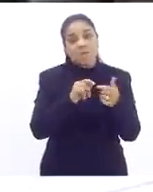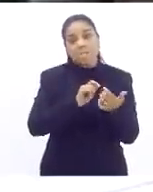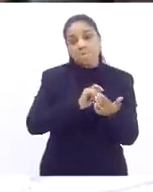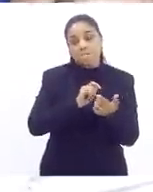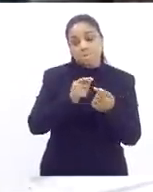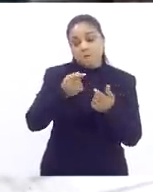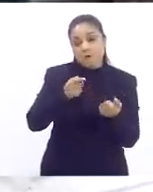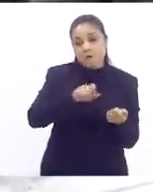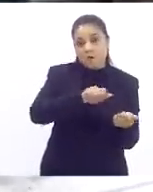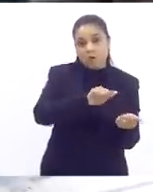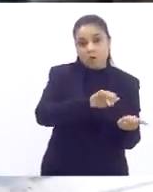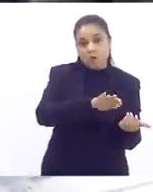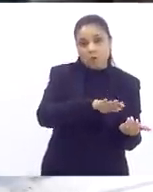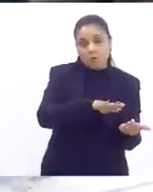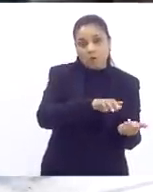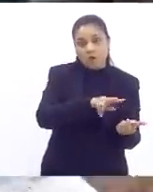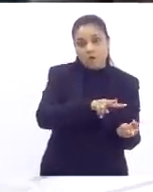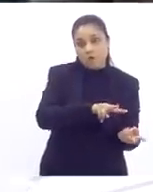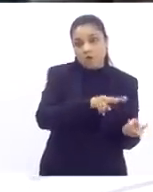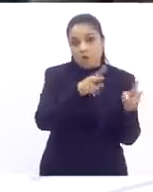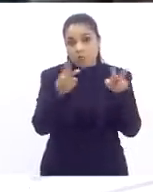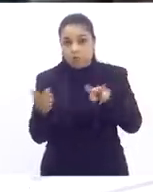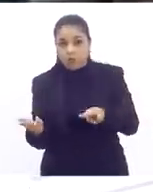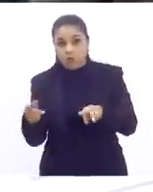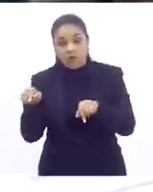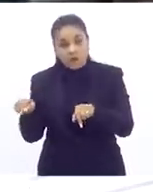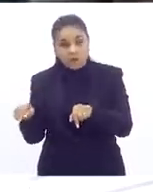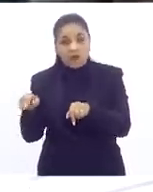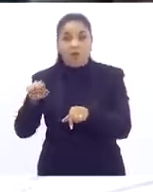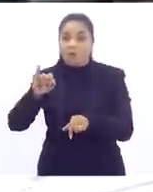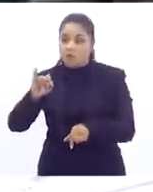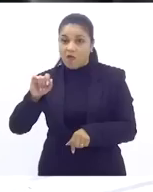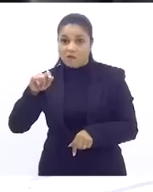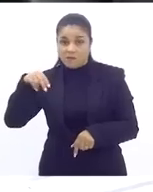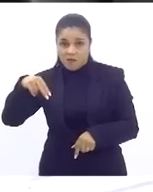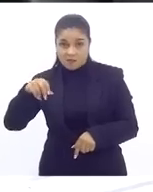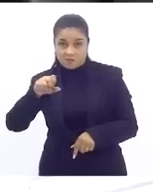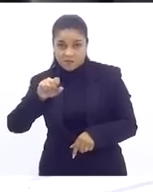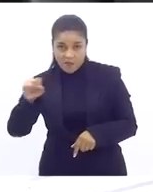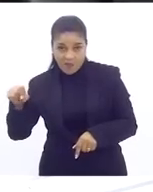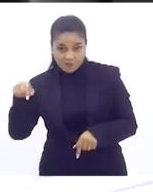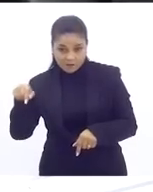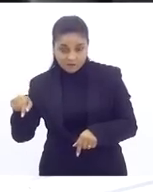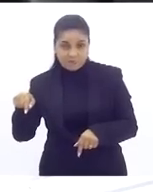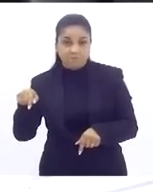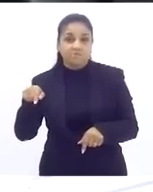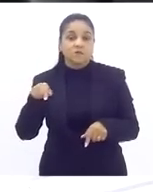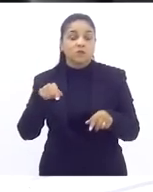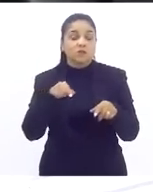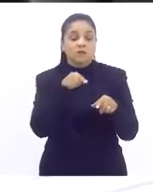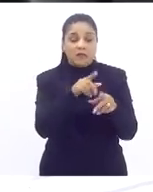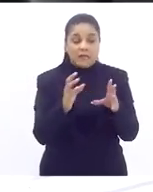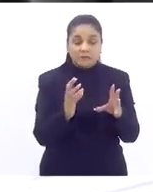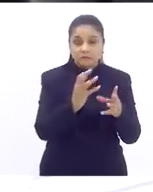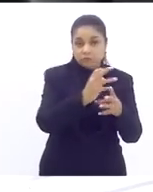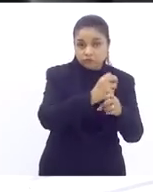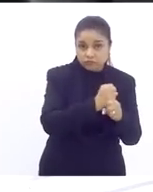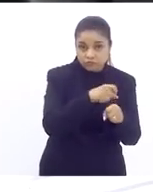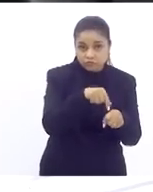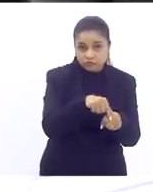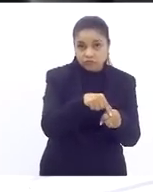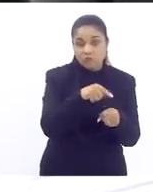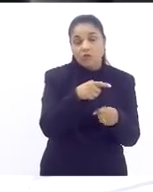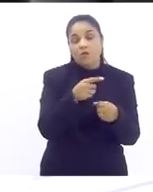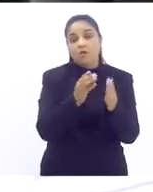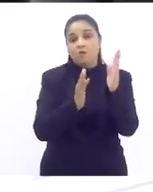as contribuições desse período para que então o tempo seja de fato esteja de fato